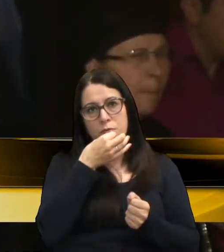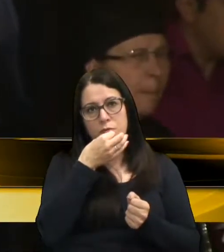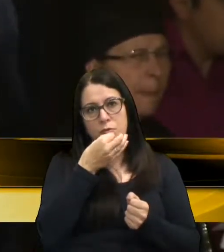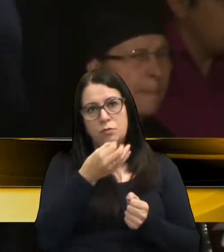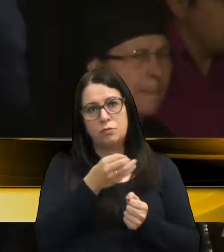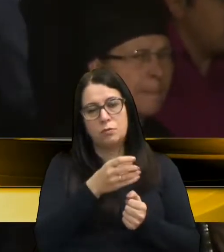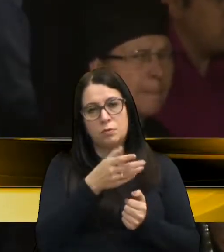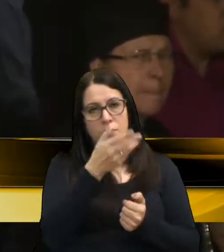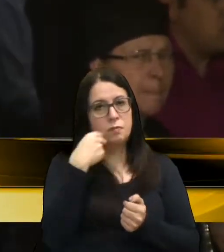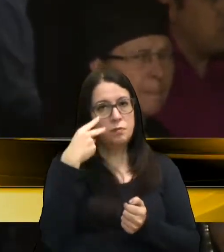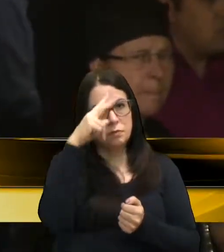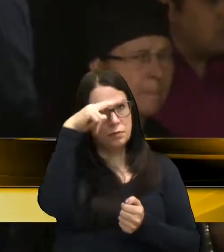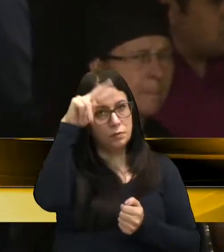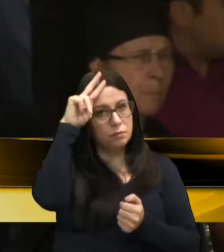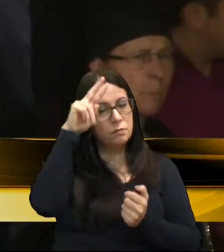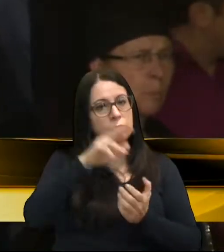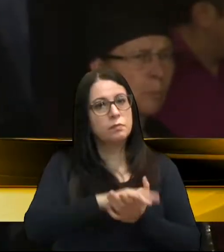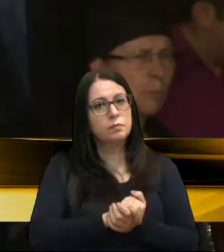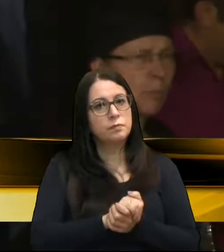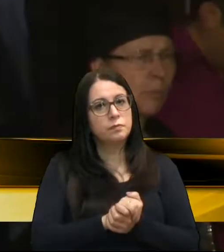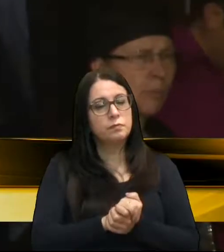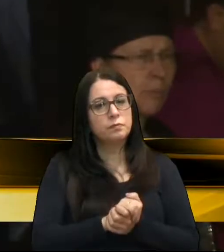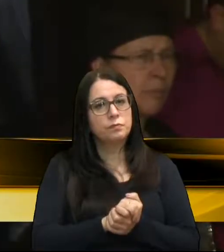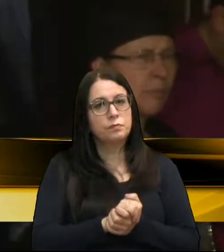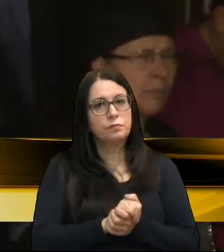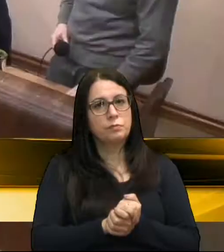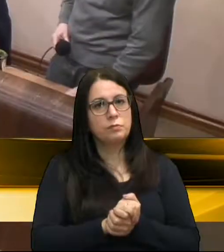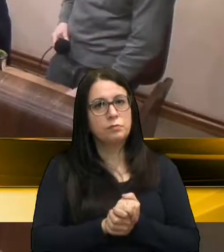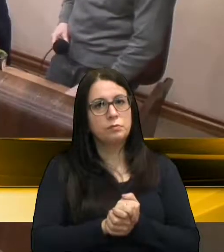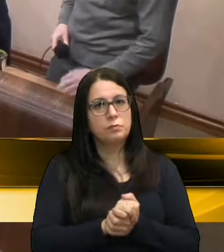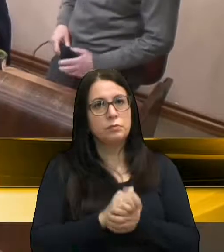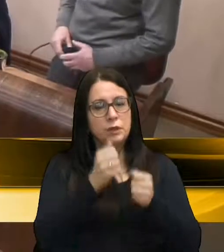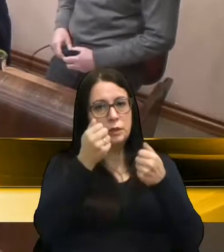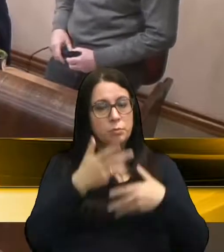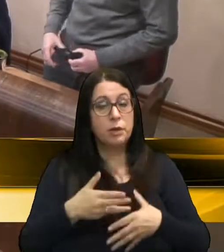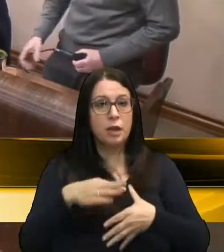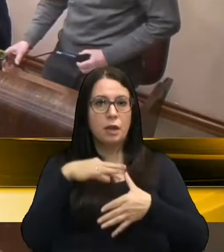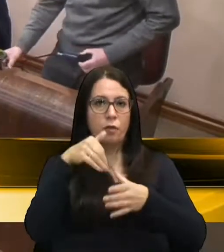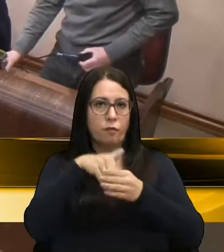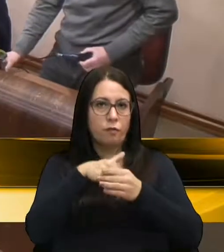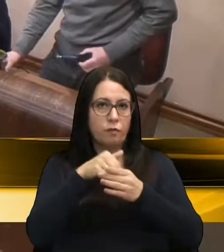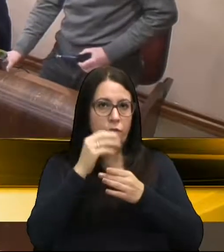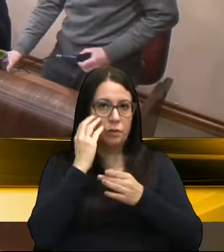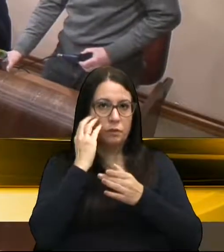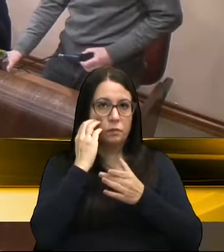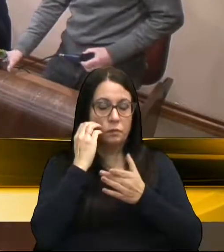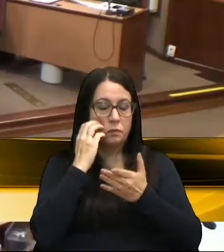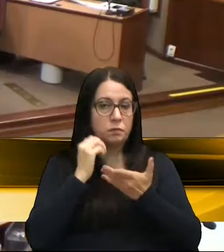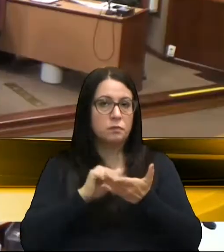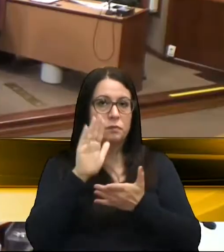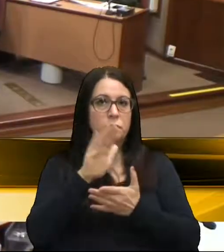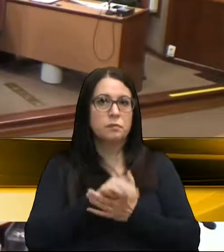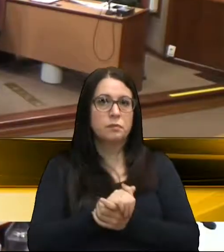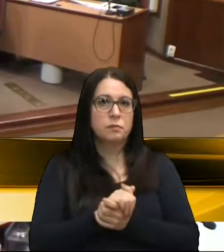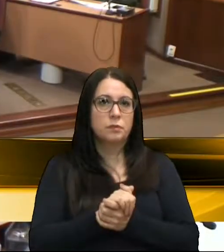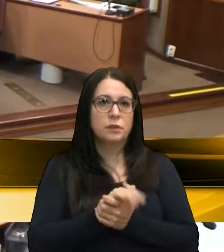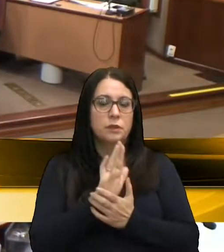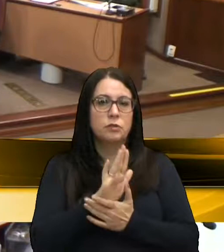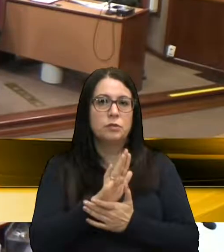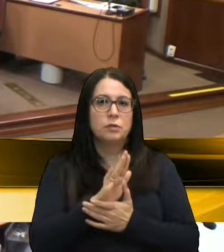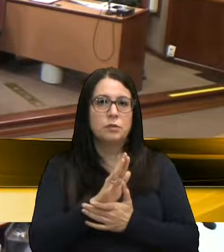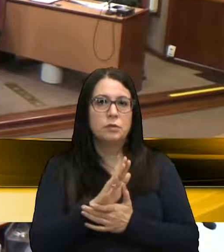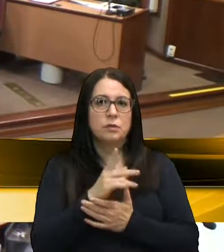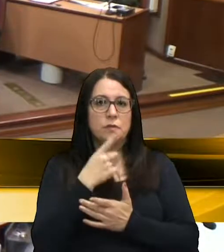coxo. Vereador Edson. Vereador Cassina, eu ia declarar o voto... Uma parte, vereador. Até para deixar aqui